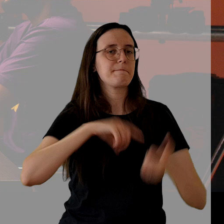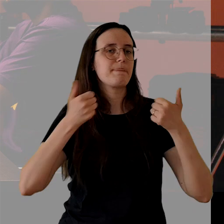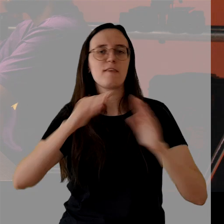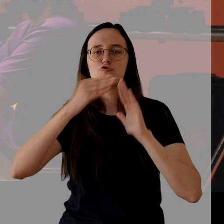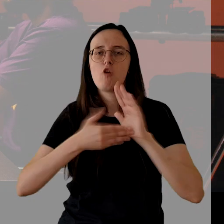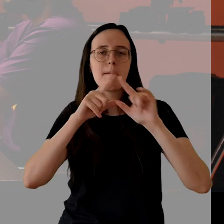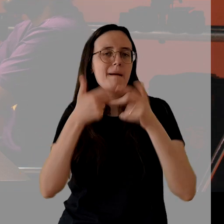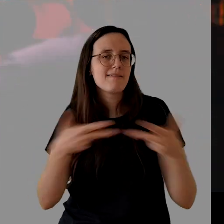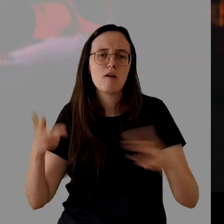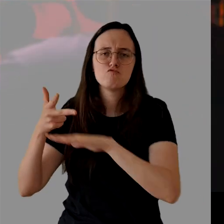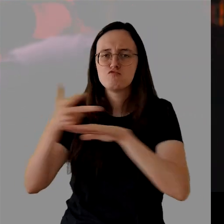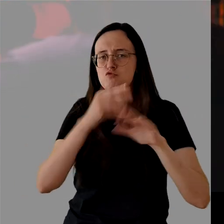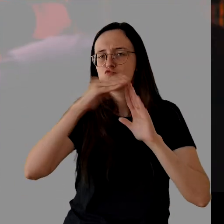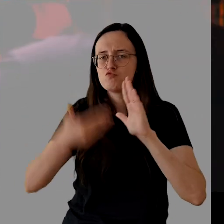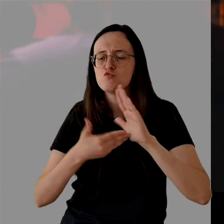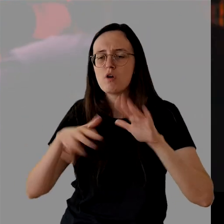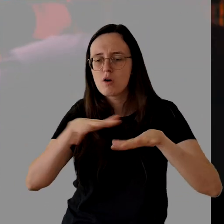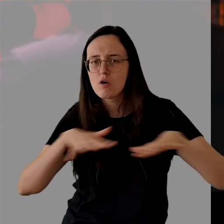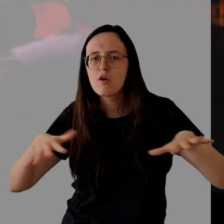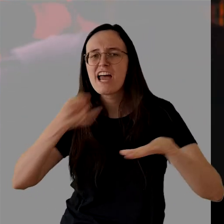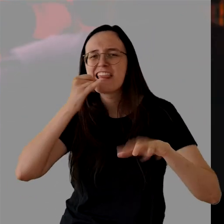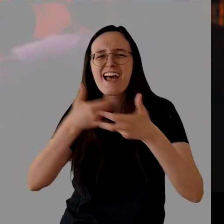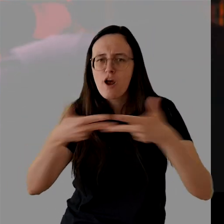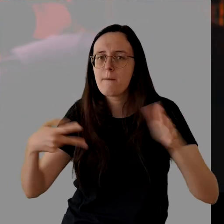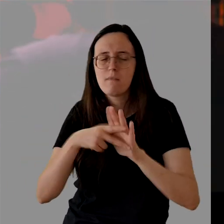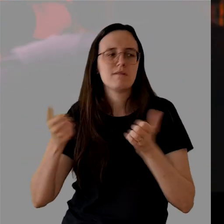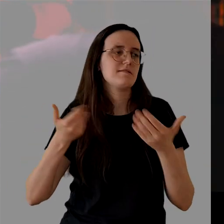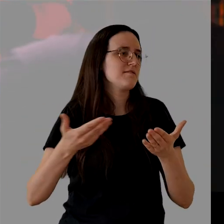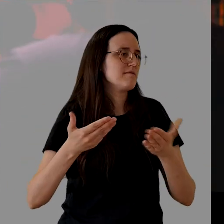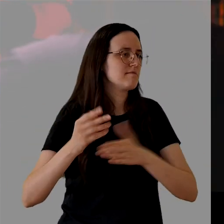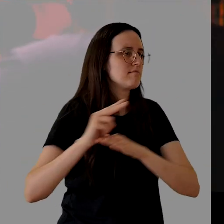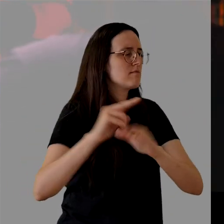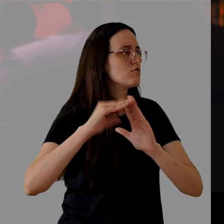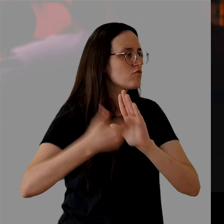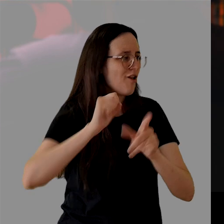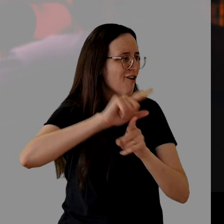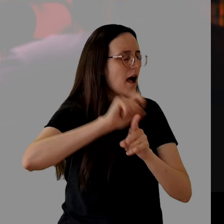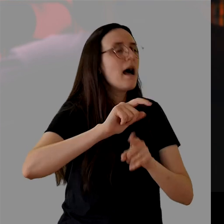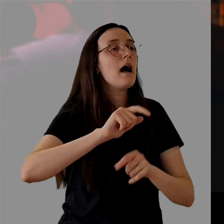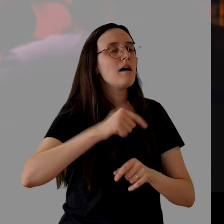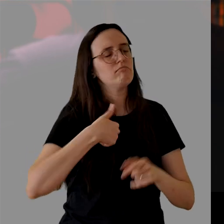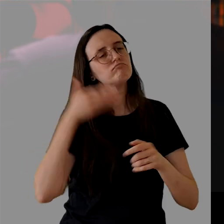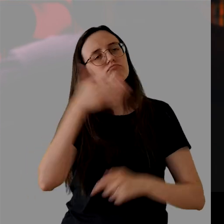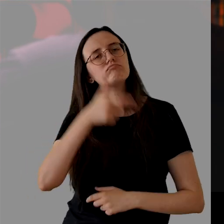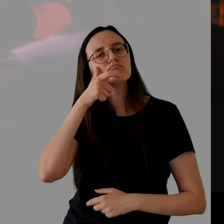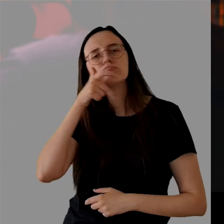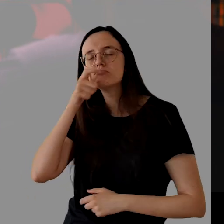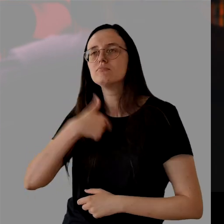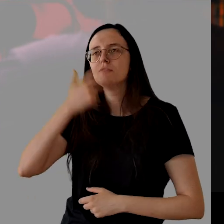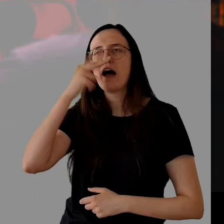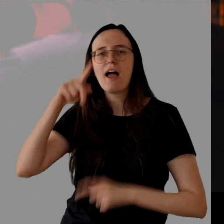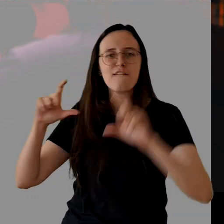equipamentos pro longa, na parte de elétrica e maquinaria. Ah, que Então bacana. a gente foi prestigiar lá o pessoal. Acho que era o Meneghel,